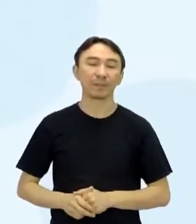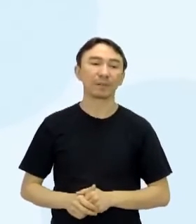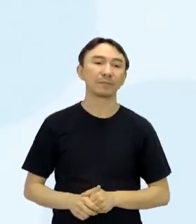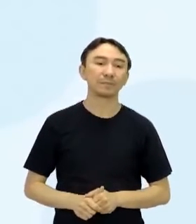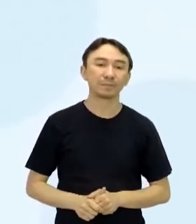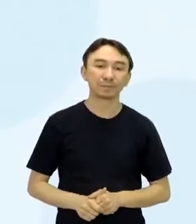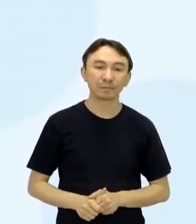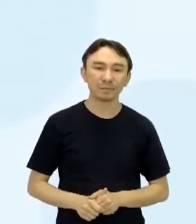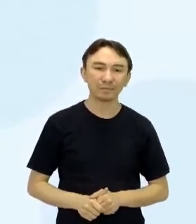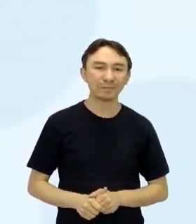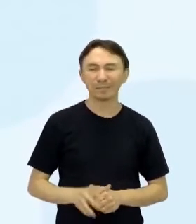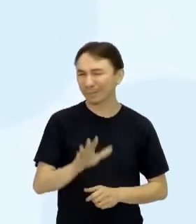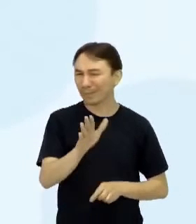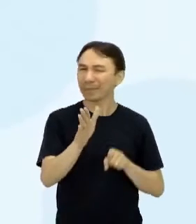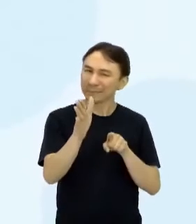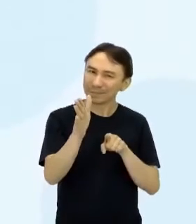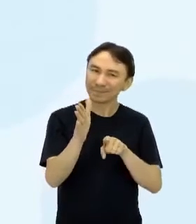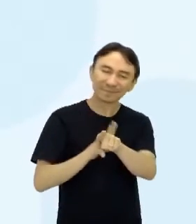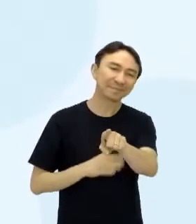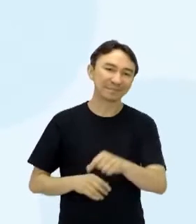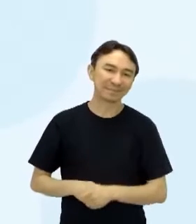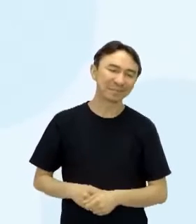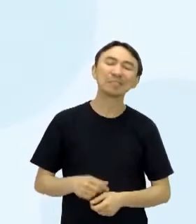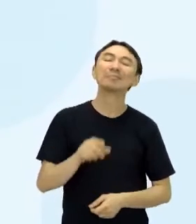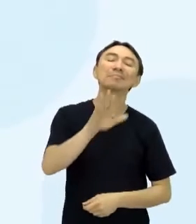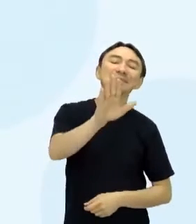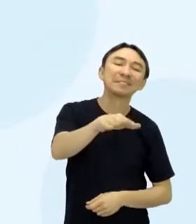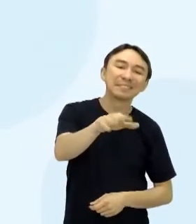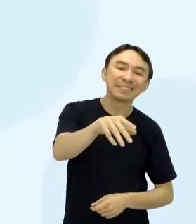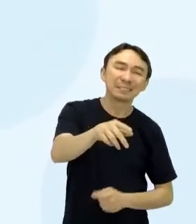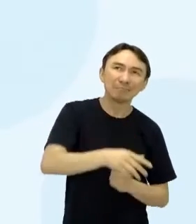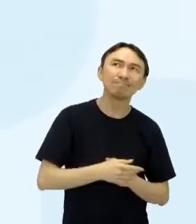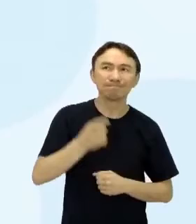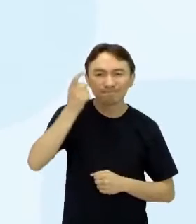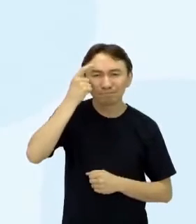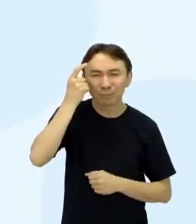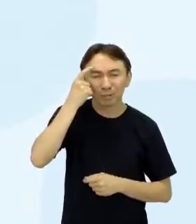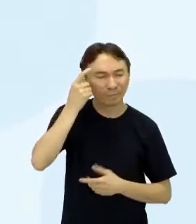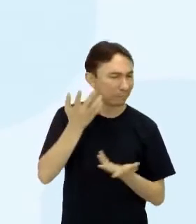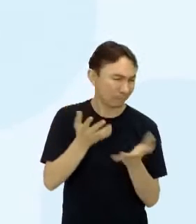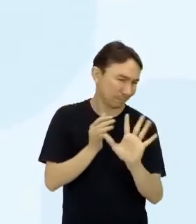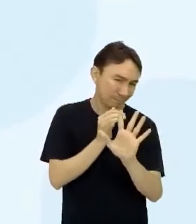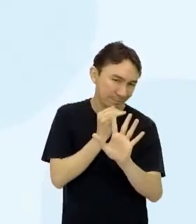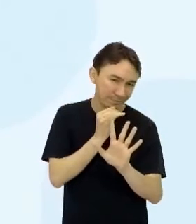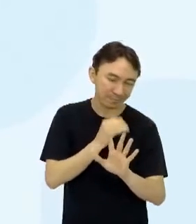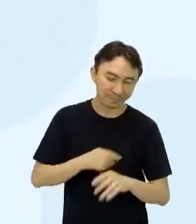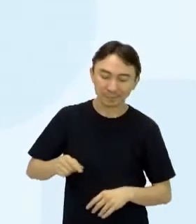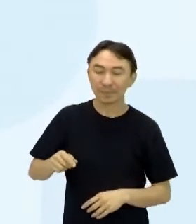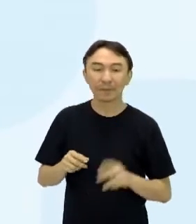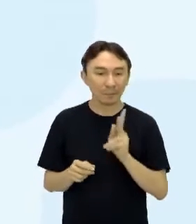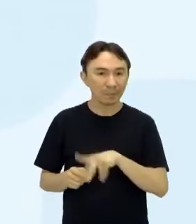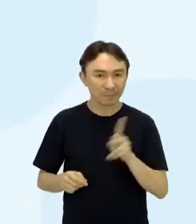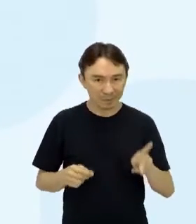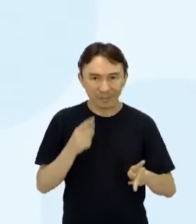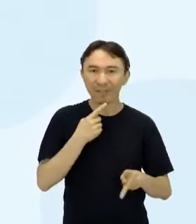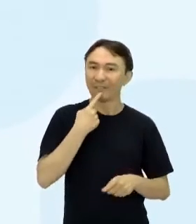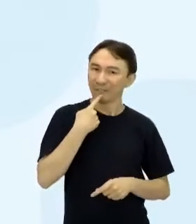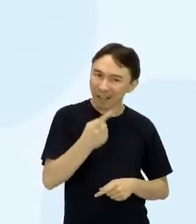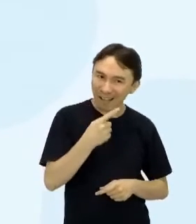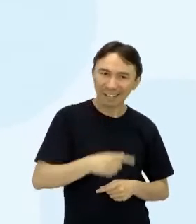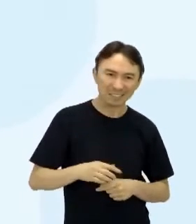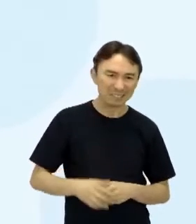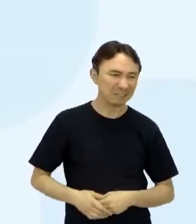só, aluno, o que vem em sua mente quando nós, professores, mencionamos as